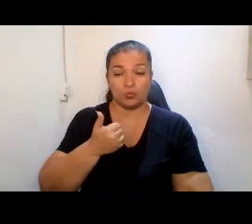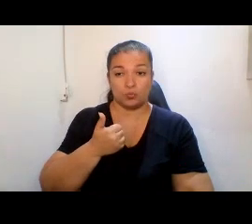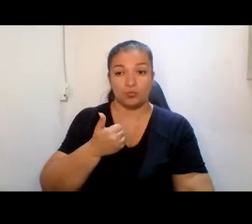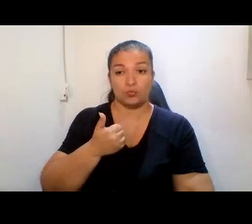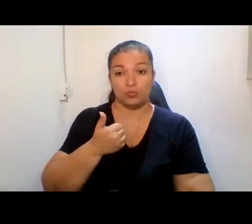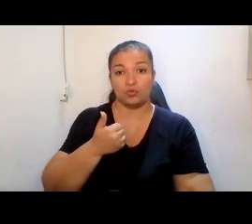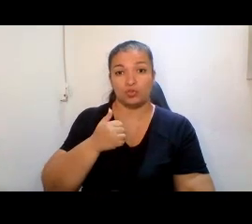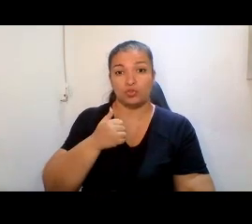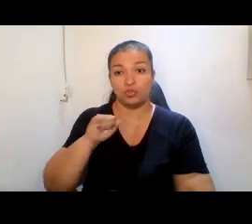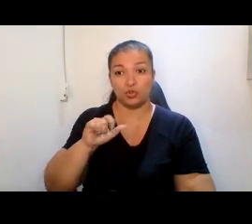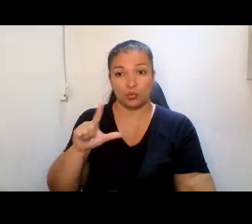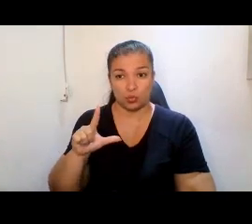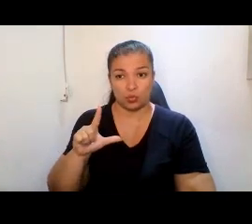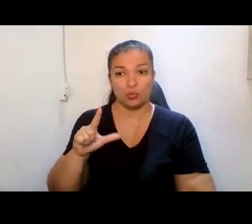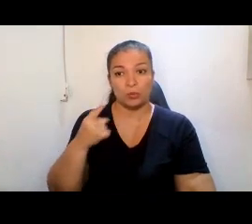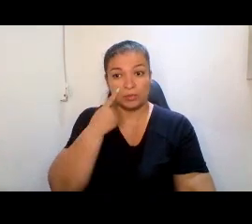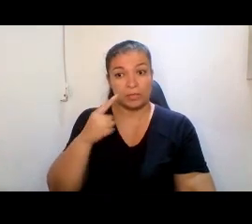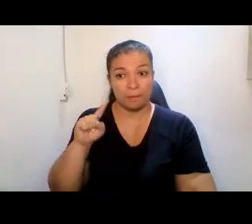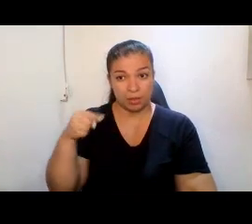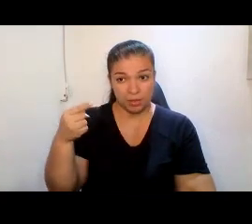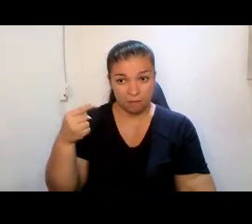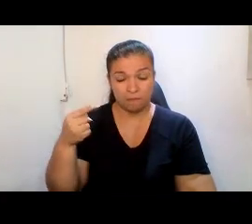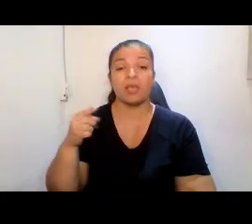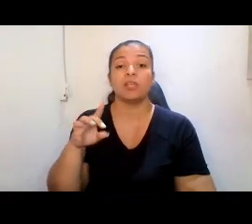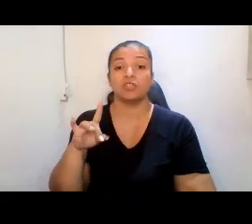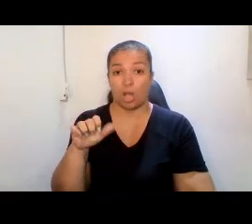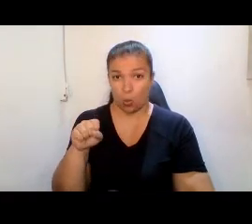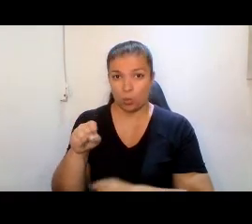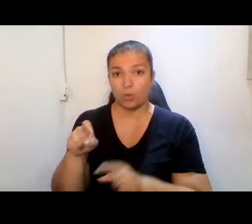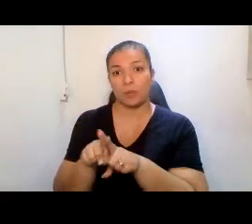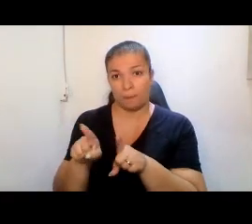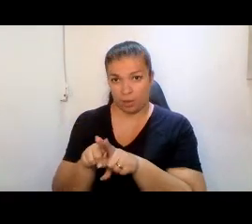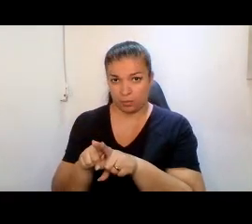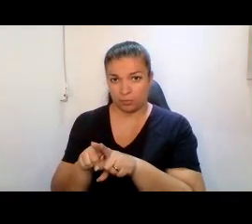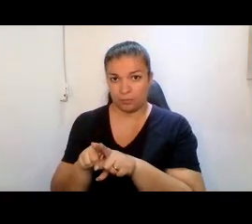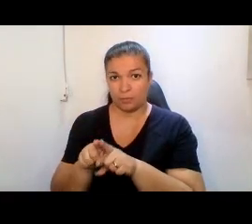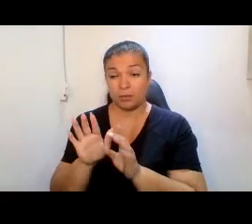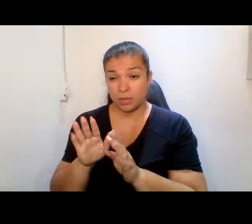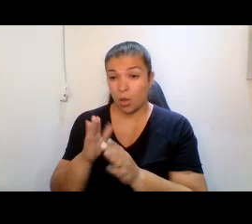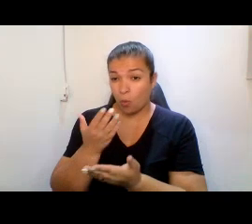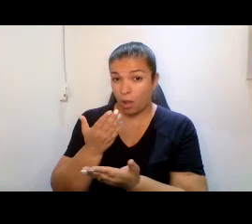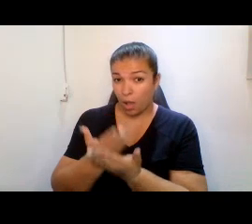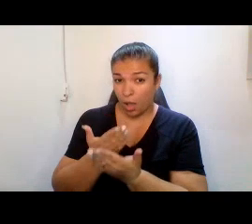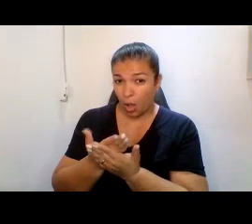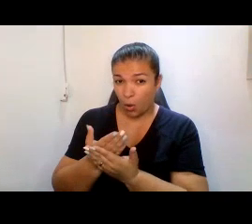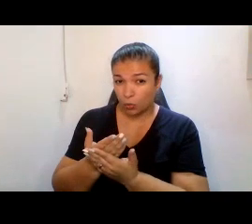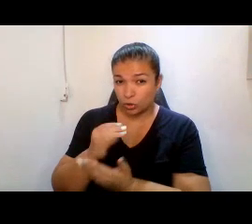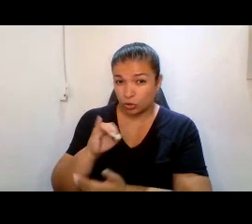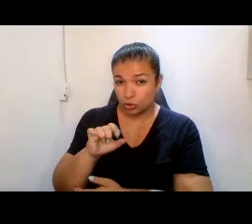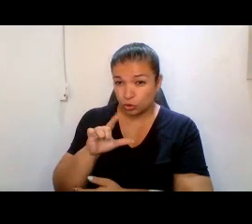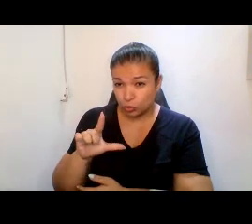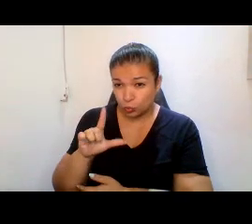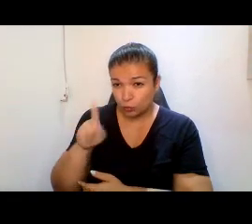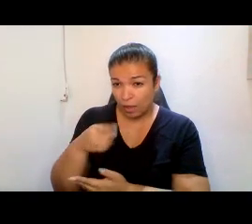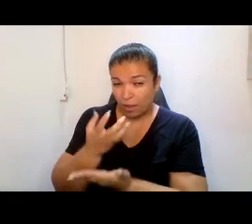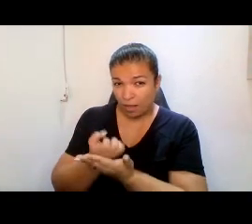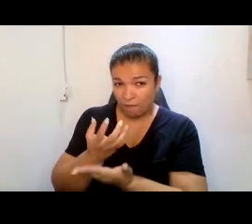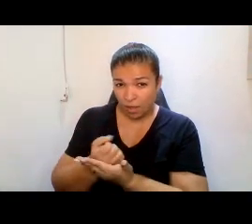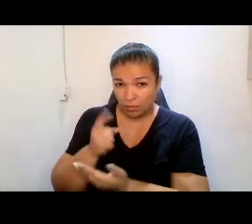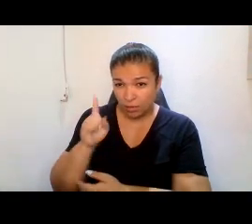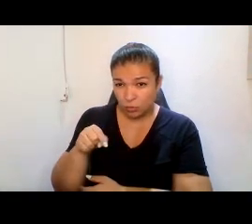vamos ter na outra semana, dia 8. 14 de julho, elas vão ser gravadas. As de Não serão julho.